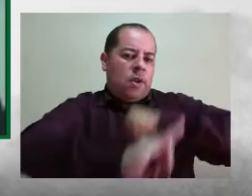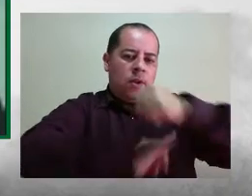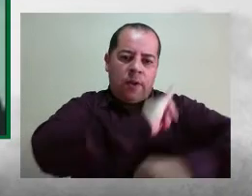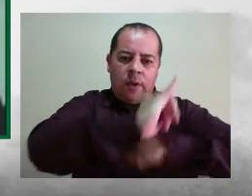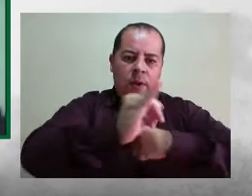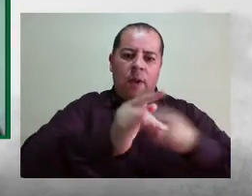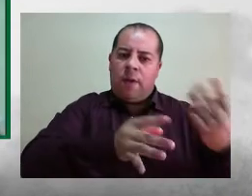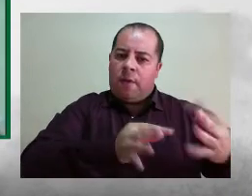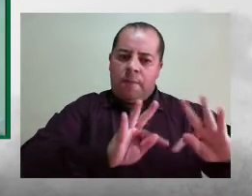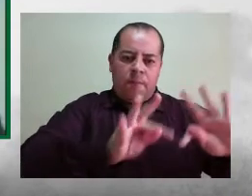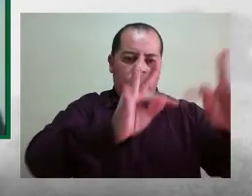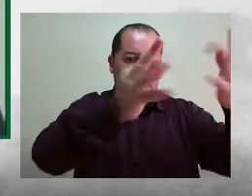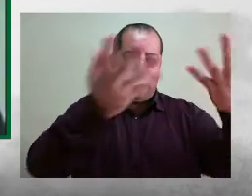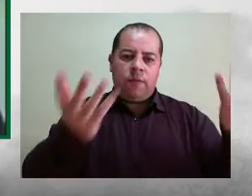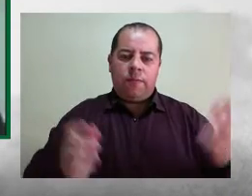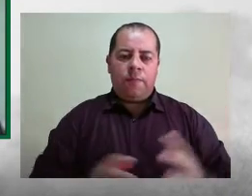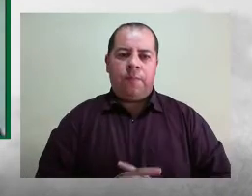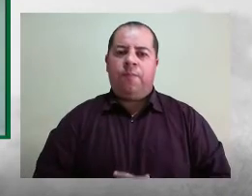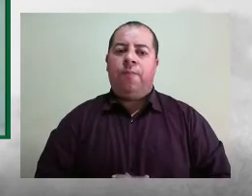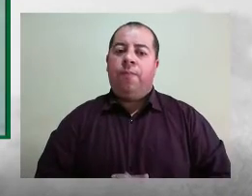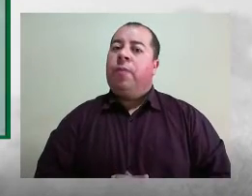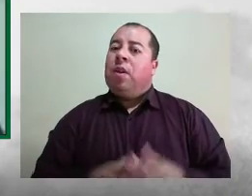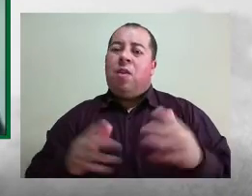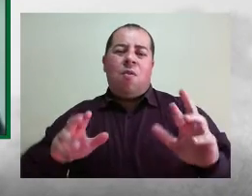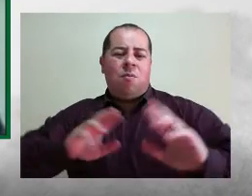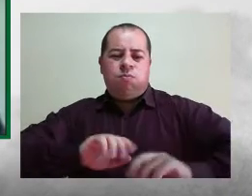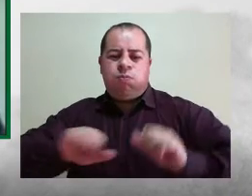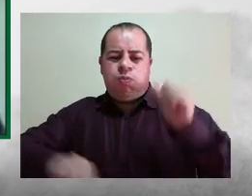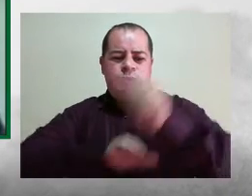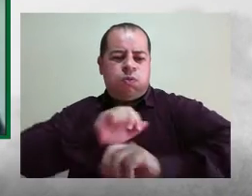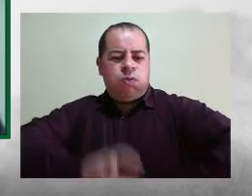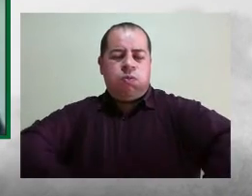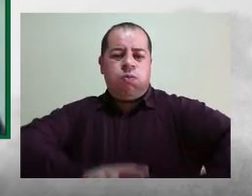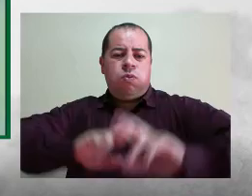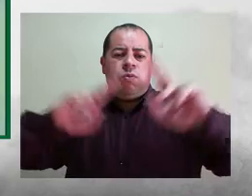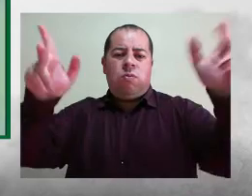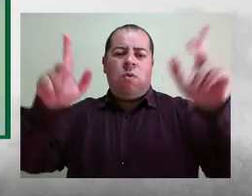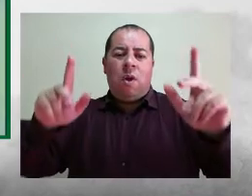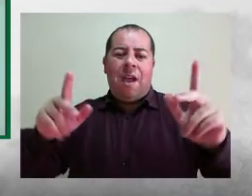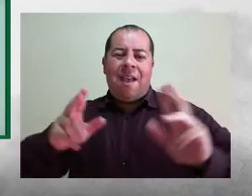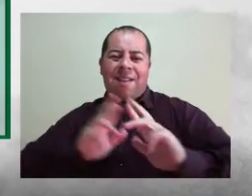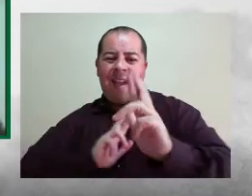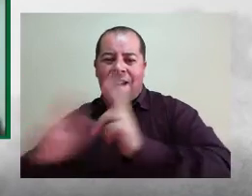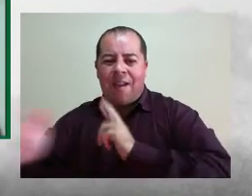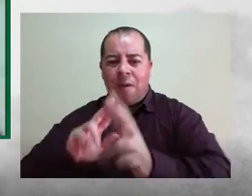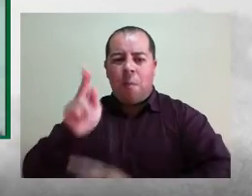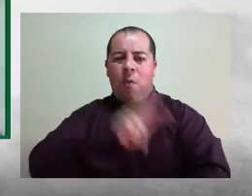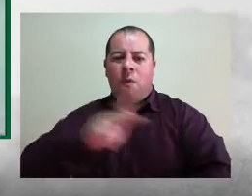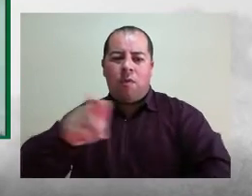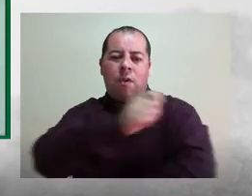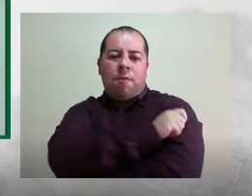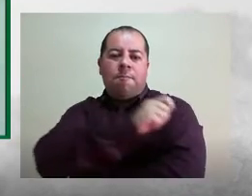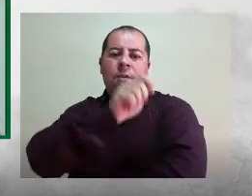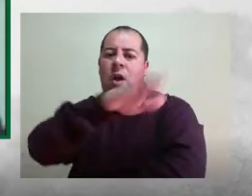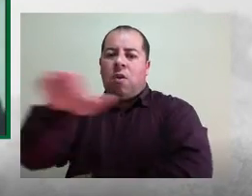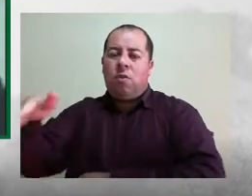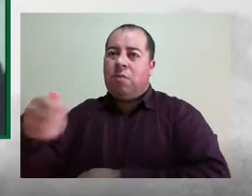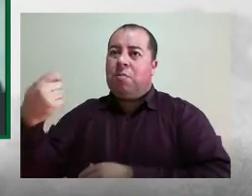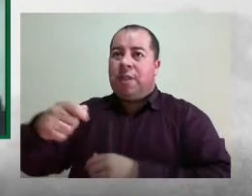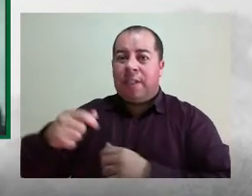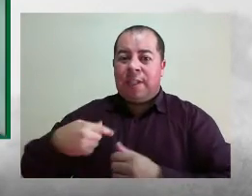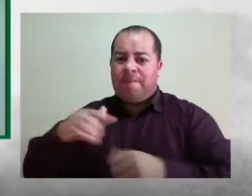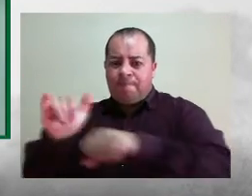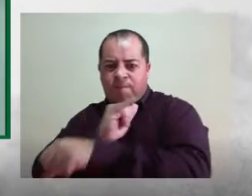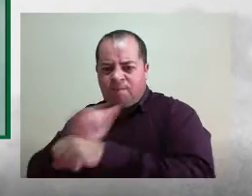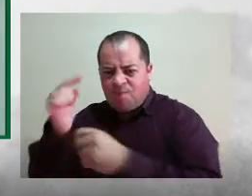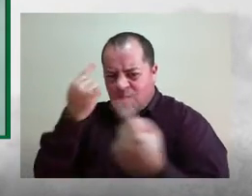via de forma online. Então, vai mudar completamente a relação professor-aluno e nós vamos